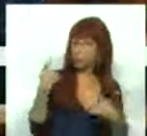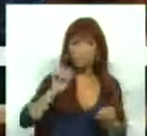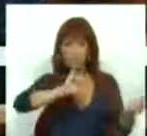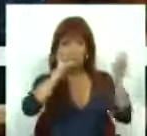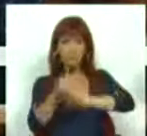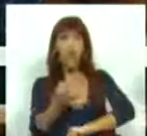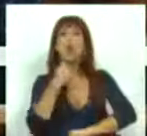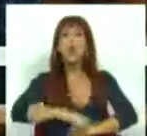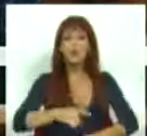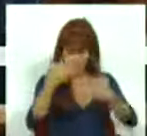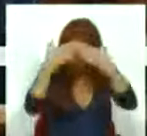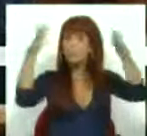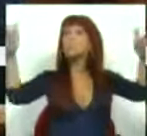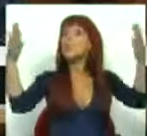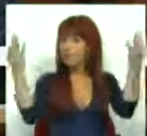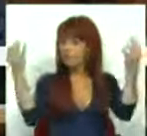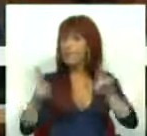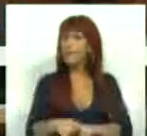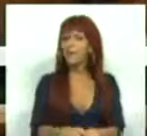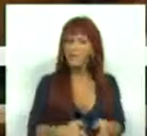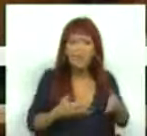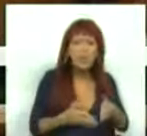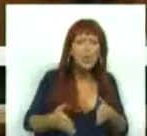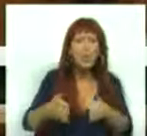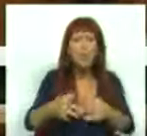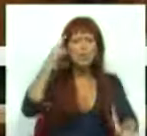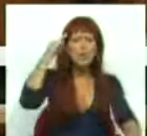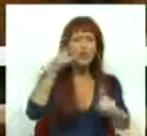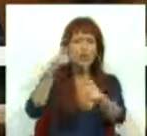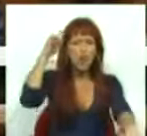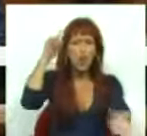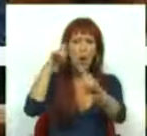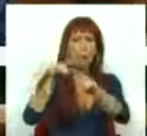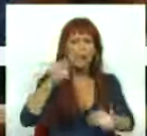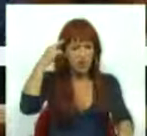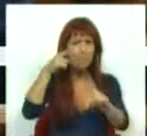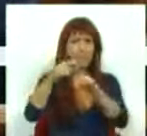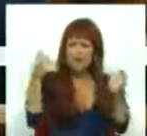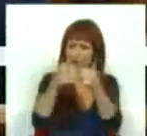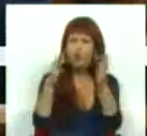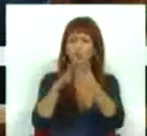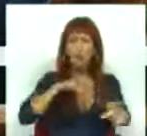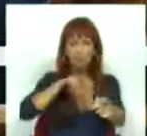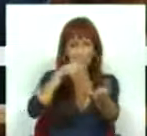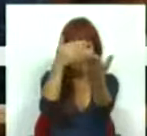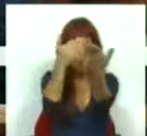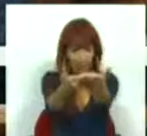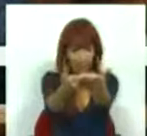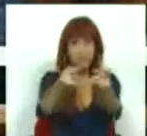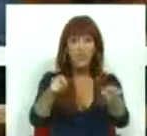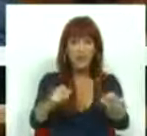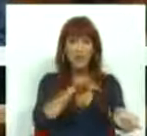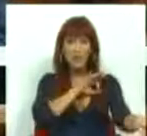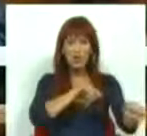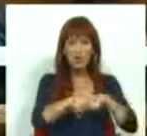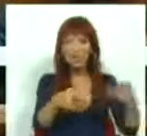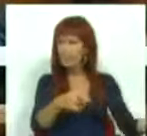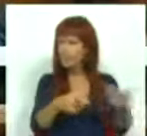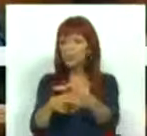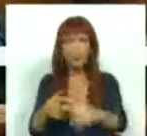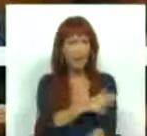transforma, repito, democraticamente, no rumo, nos objetivos e nas metas de todo o país? Este, senhores